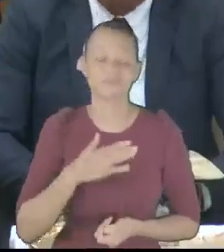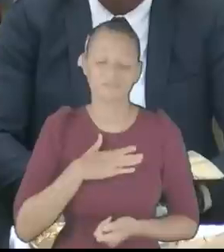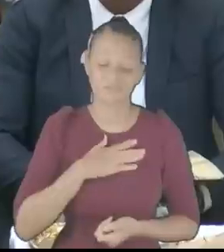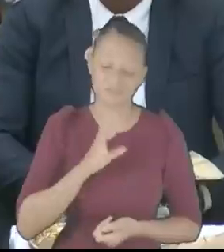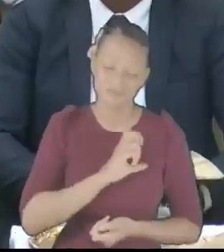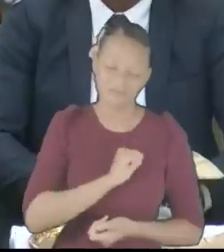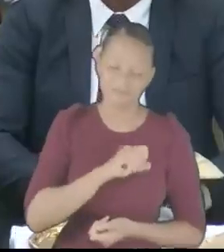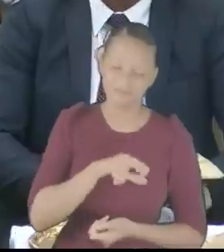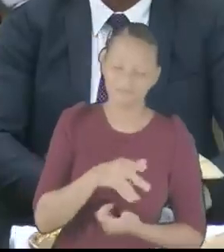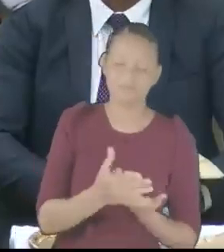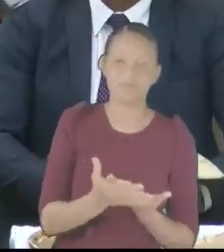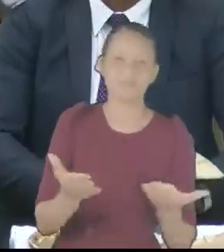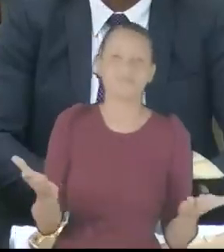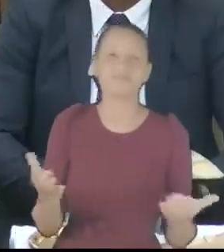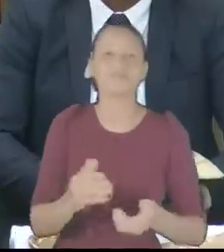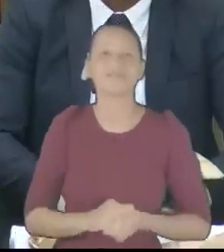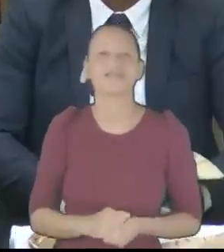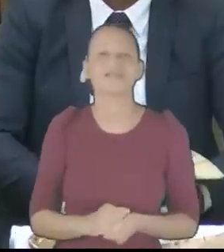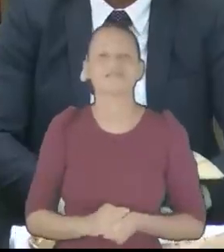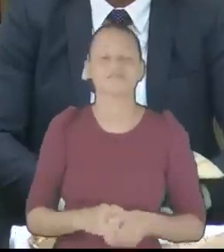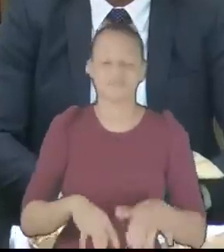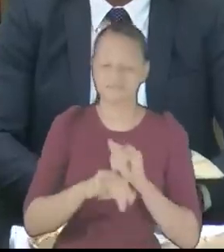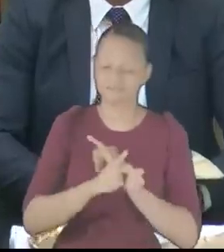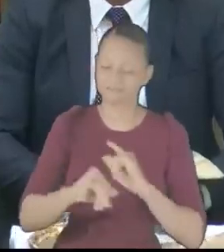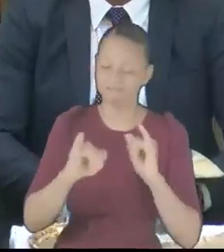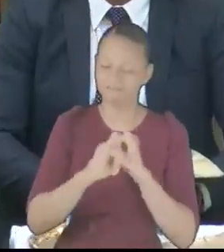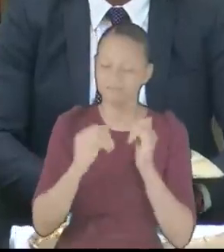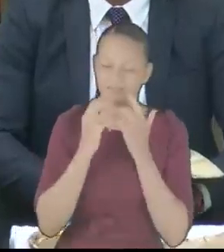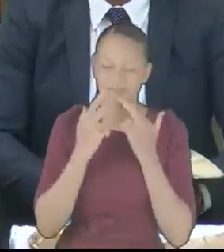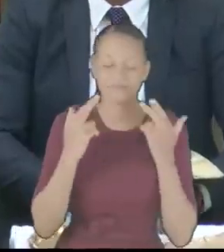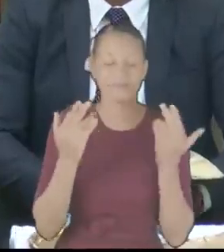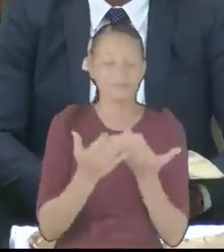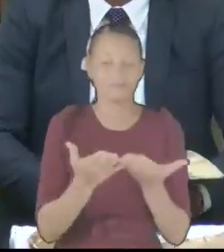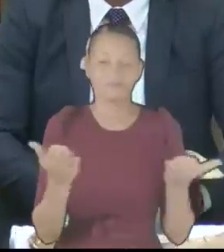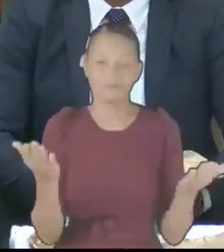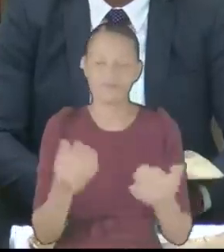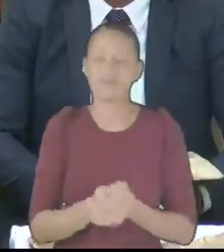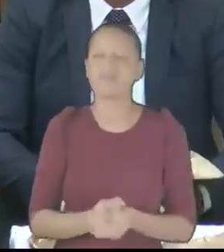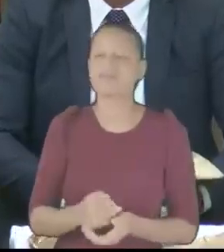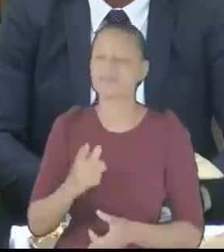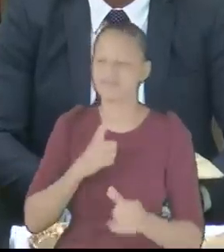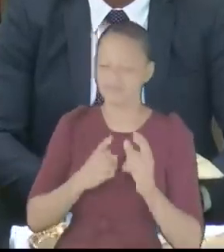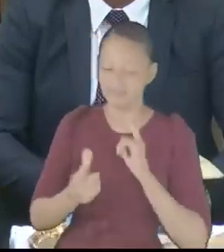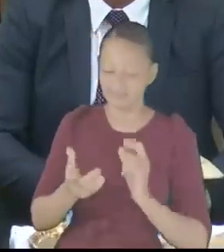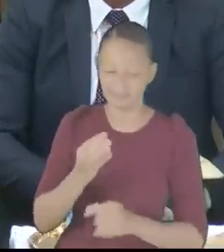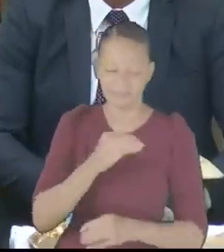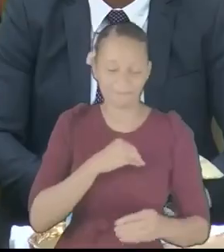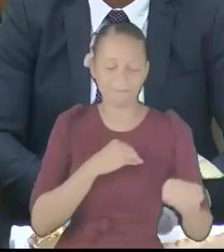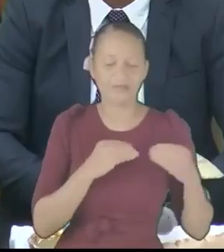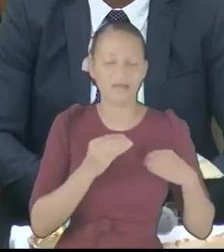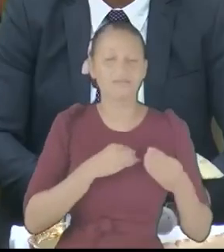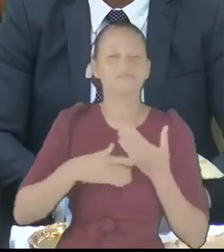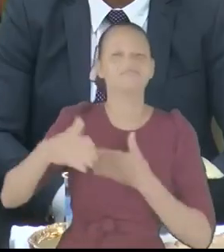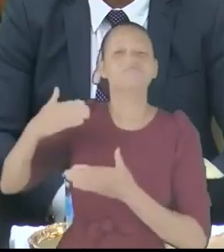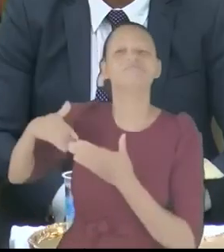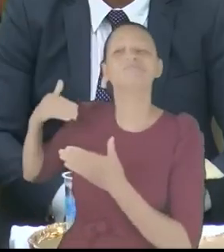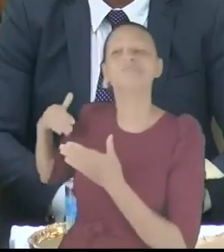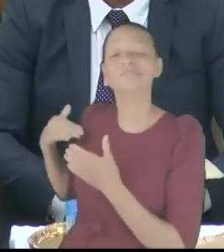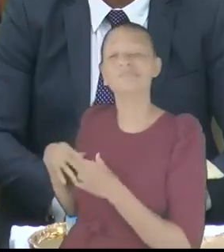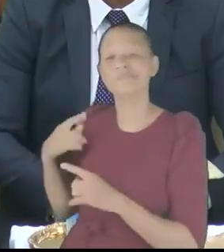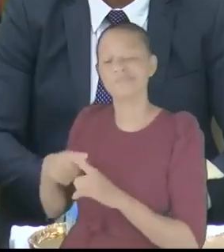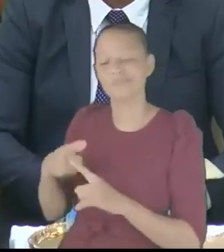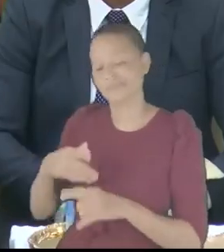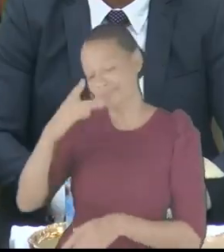amados irmãos, e eu quero dar uma boa notícia para vocês: foram pecados passados. Porque a pessoa